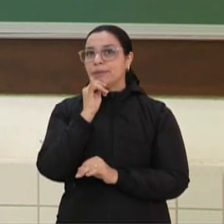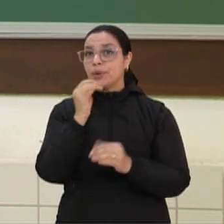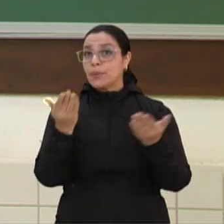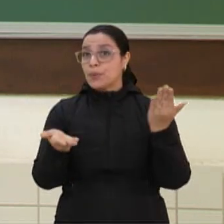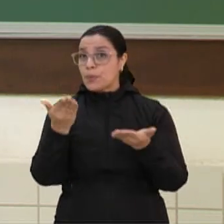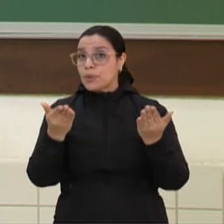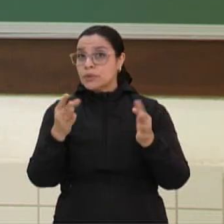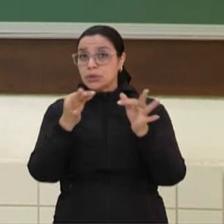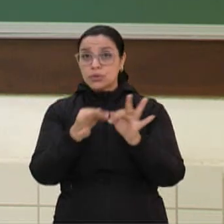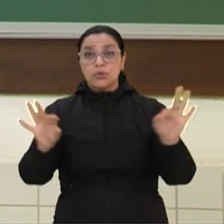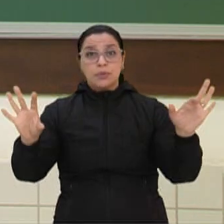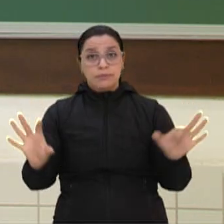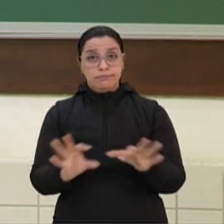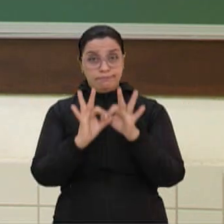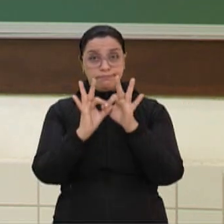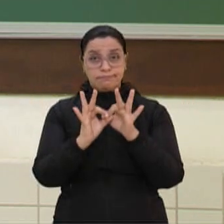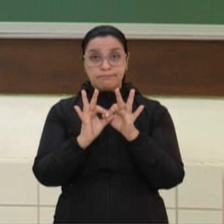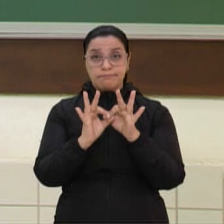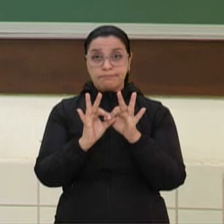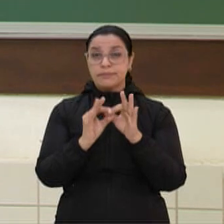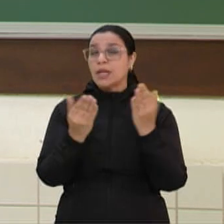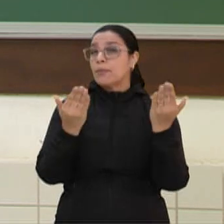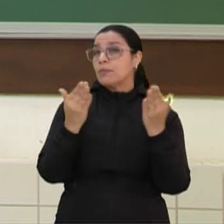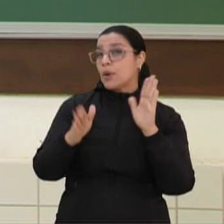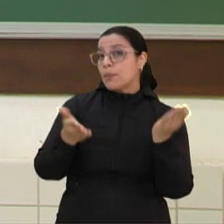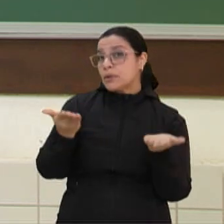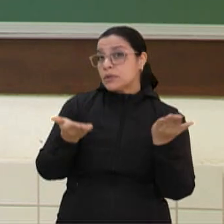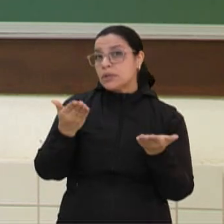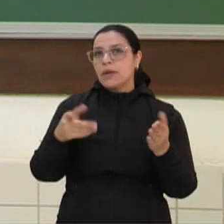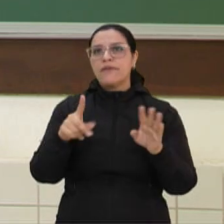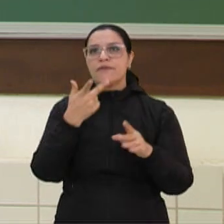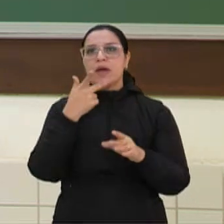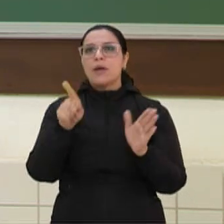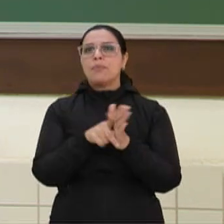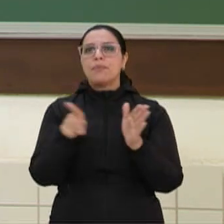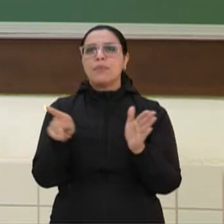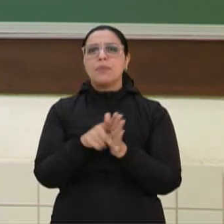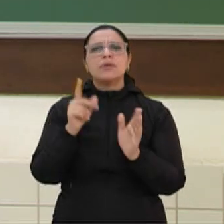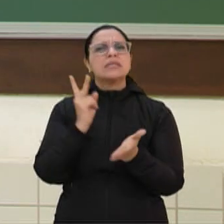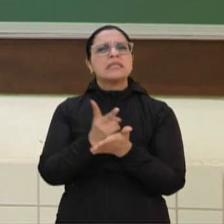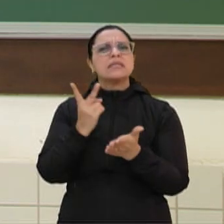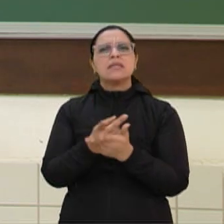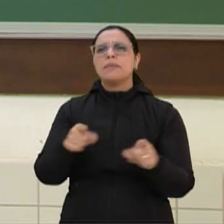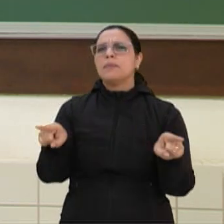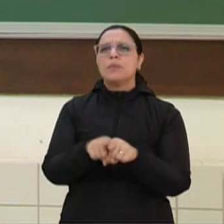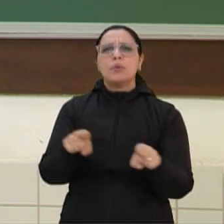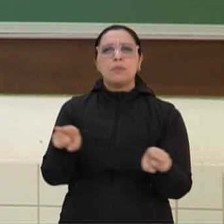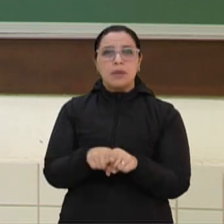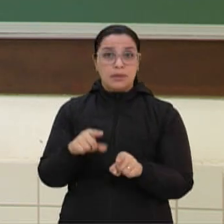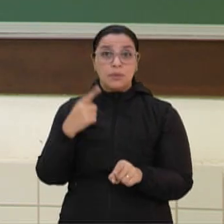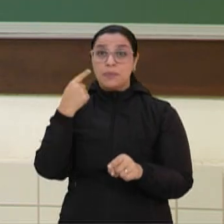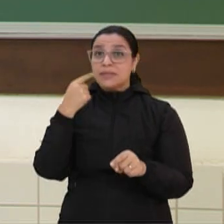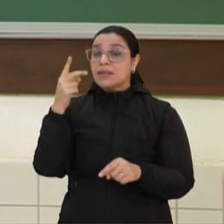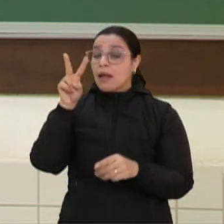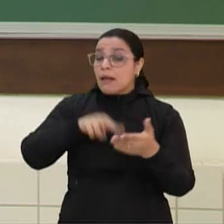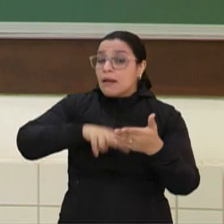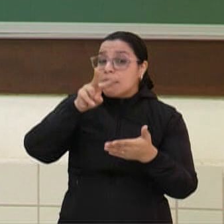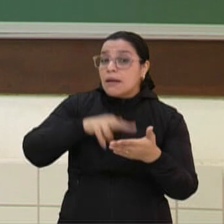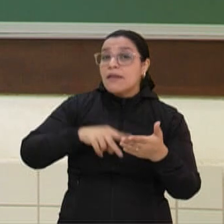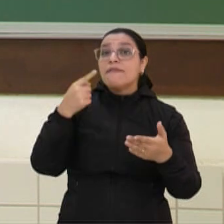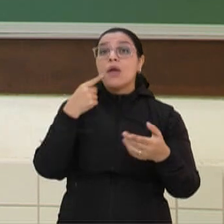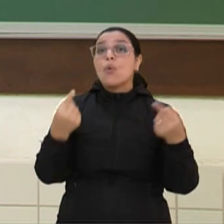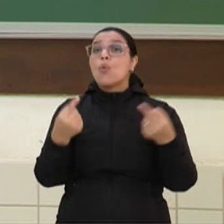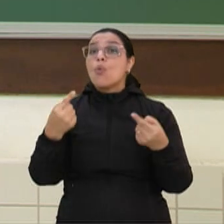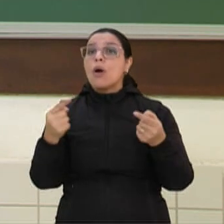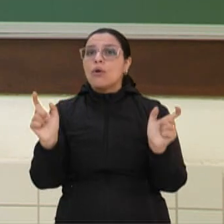proporcional, subordinada proporcional. Eu vou colocar então a proporção que é mais fácil. Mas vocês têm que reler e